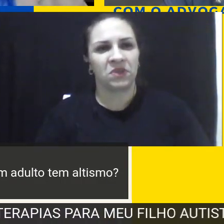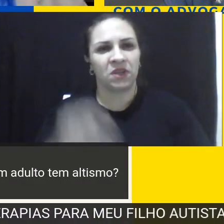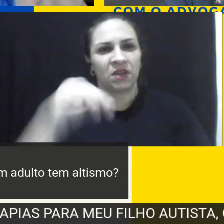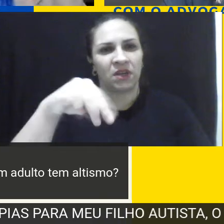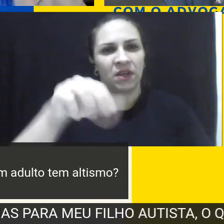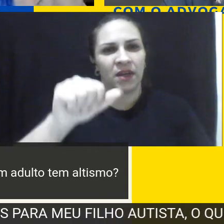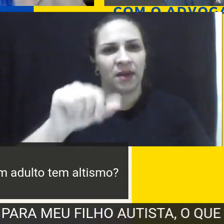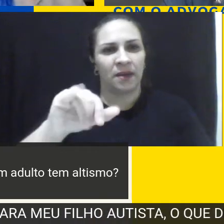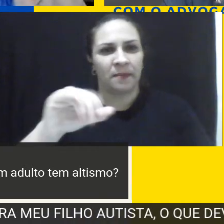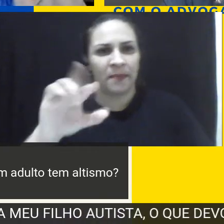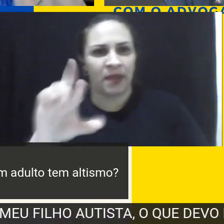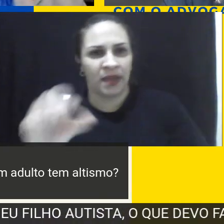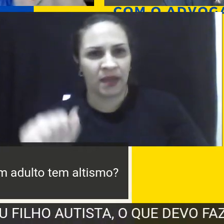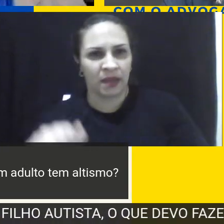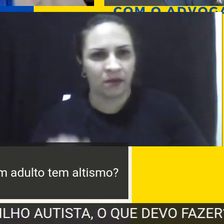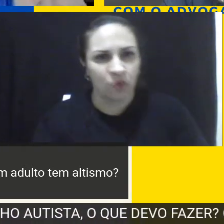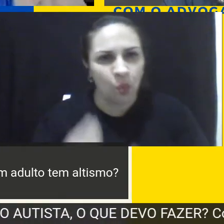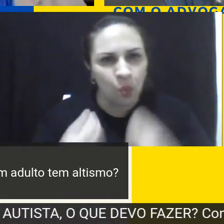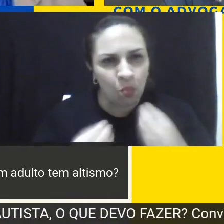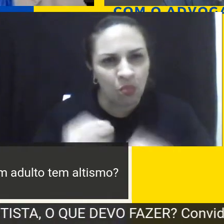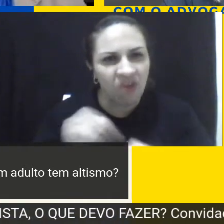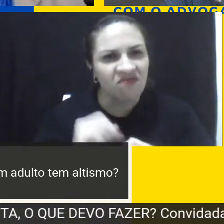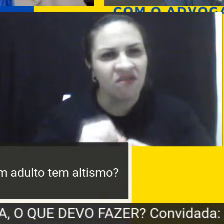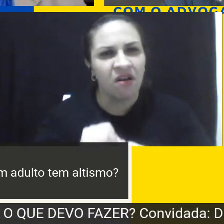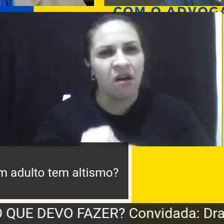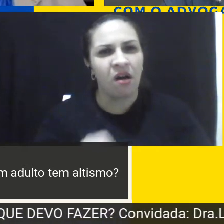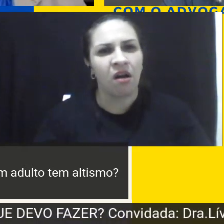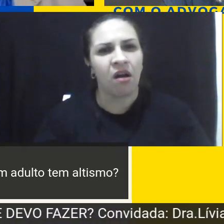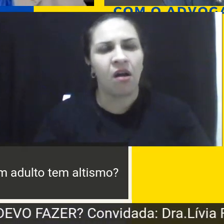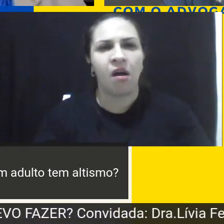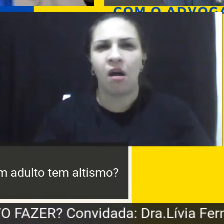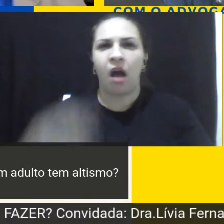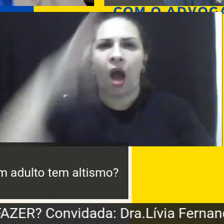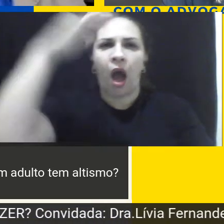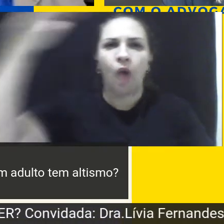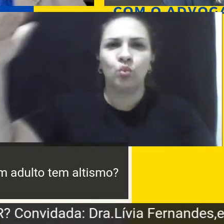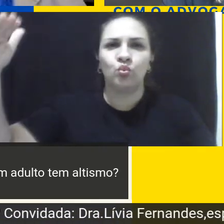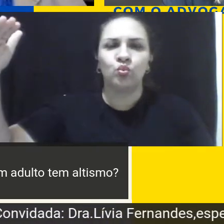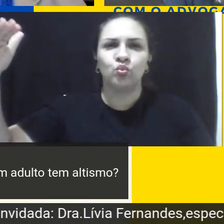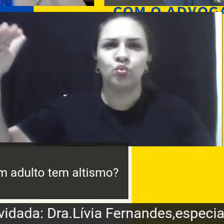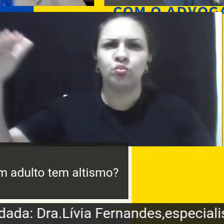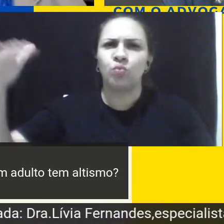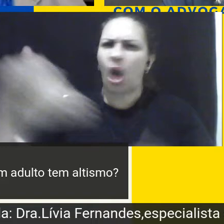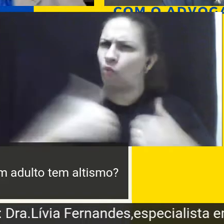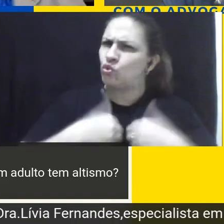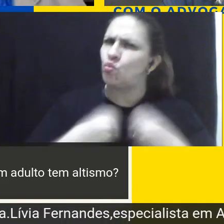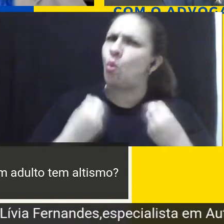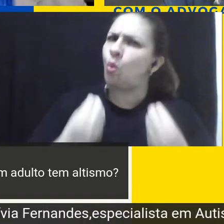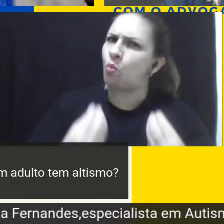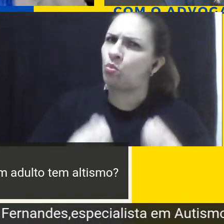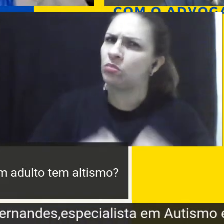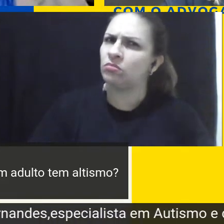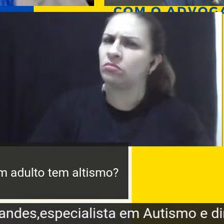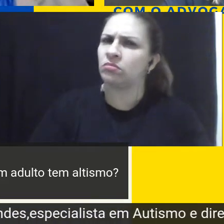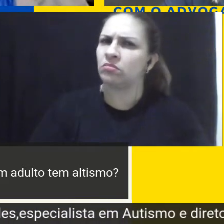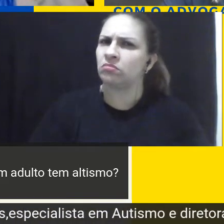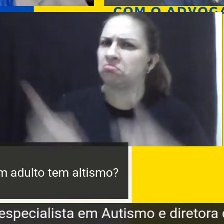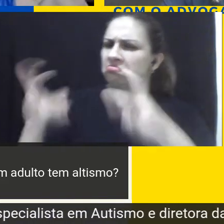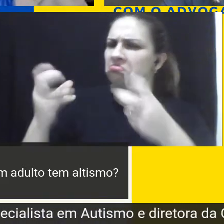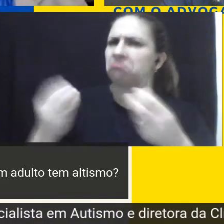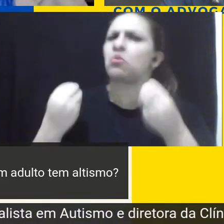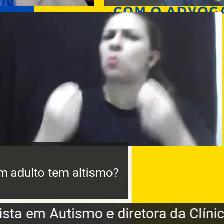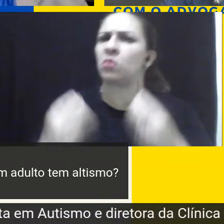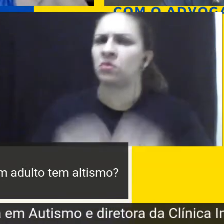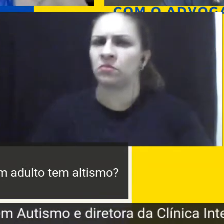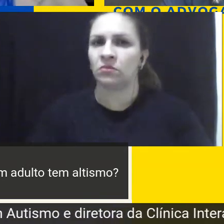Marionice, ela faz uma pergunta. Como faz para saber se o adulto tem autismo? Interessante, né? Porque as